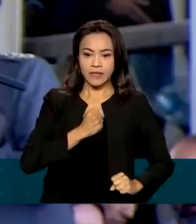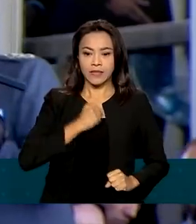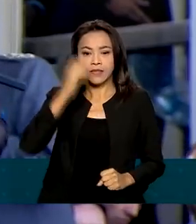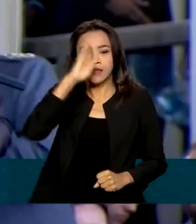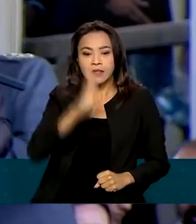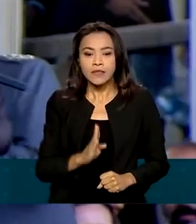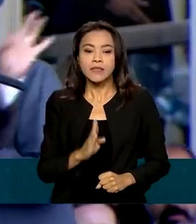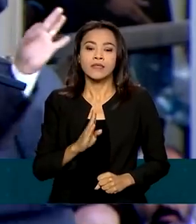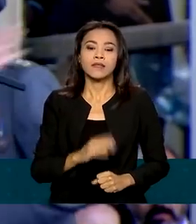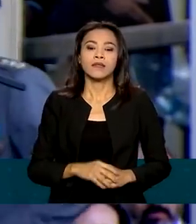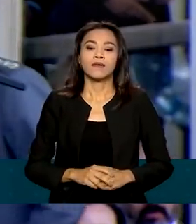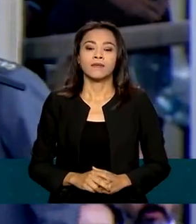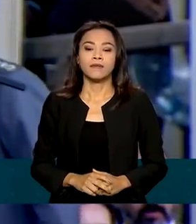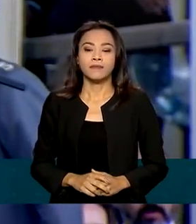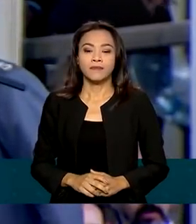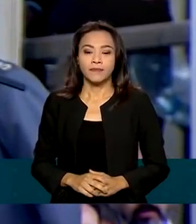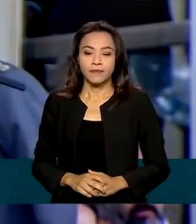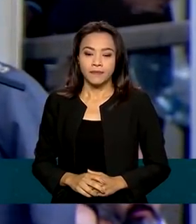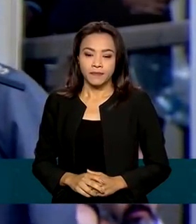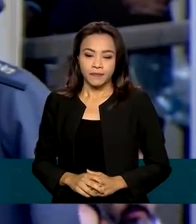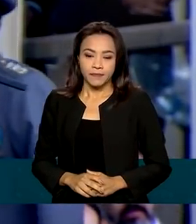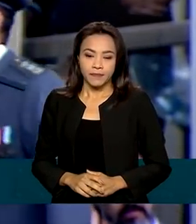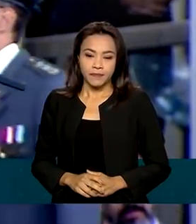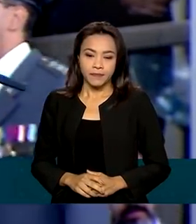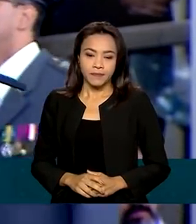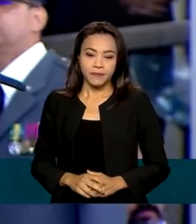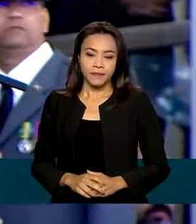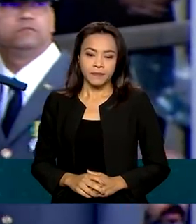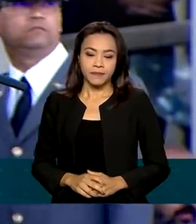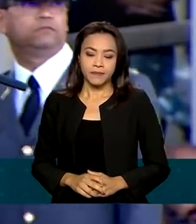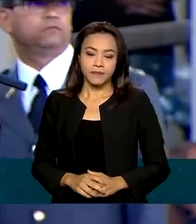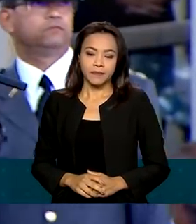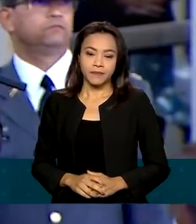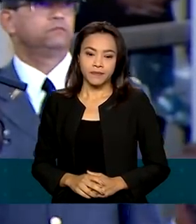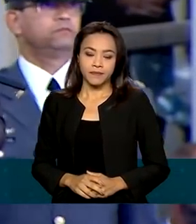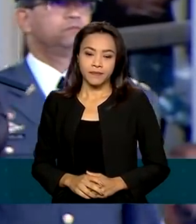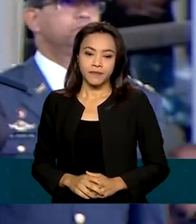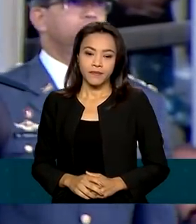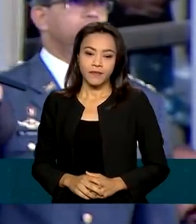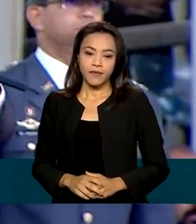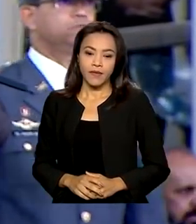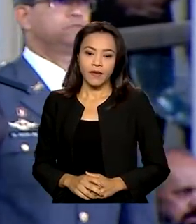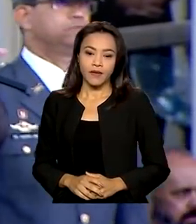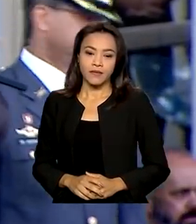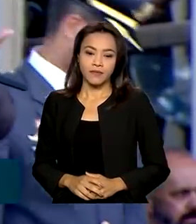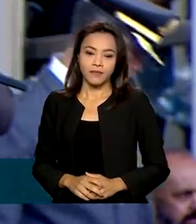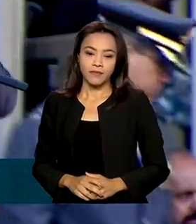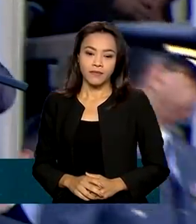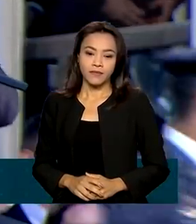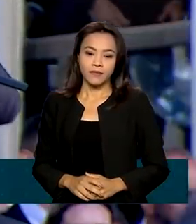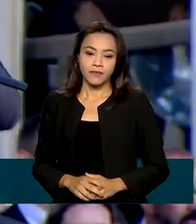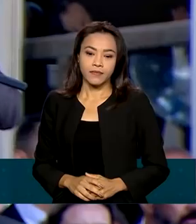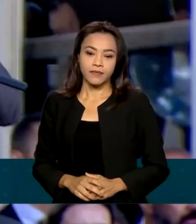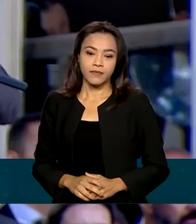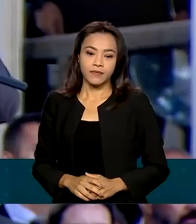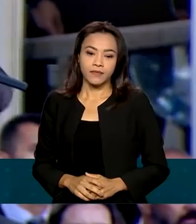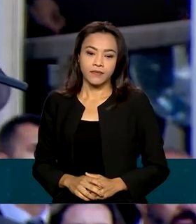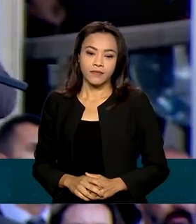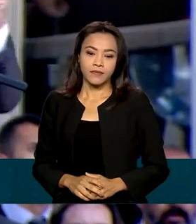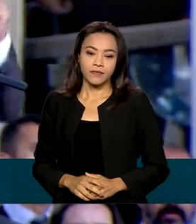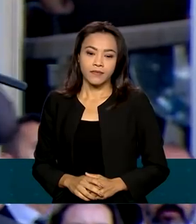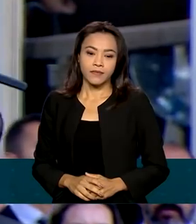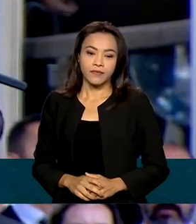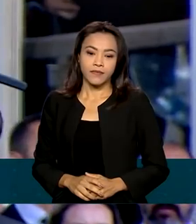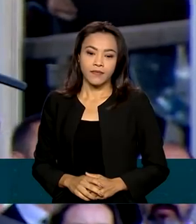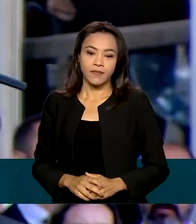completar 374 anos de uma existência alicerçada em valores e tradições e impregnado